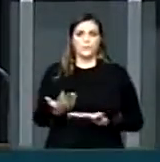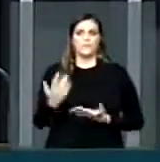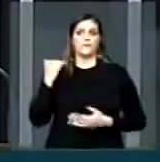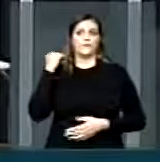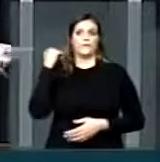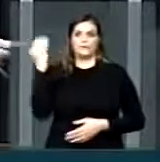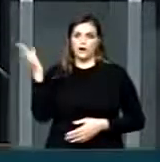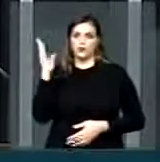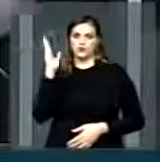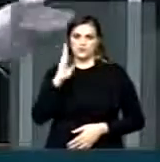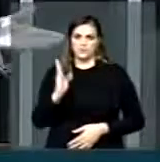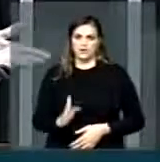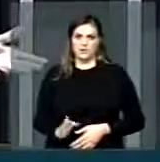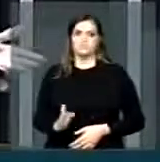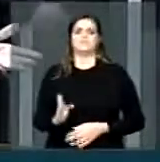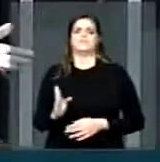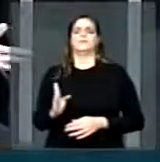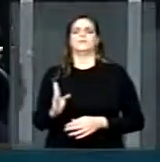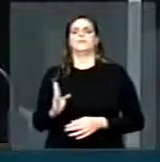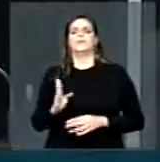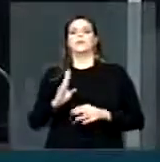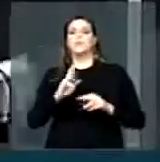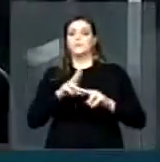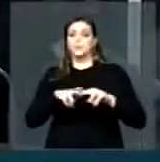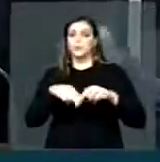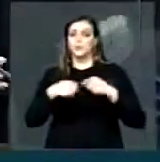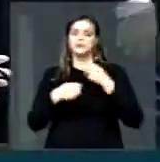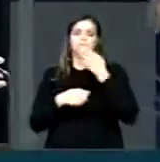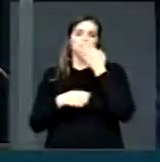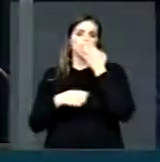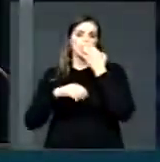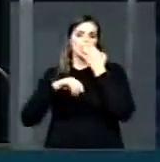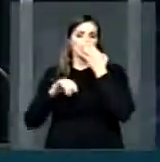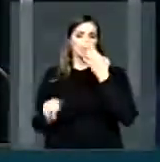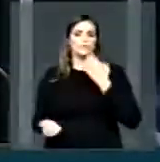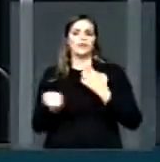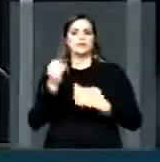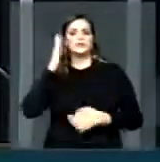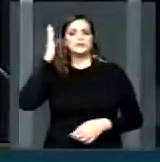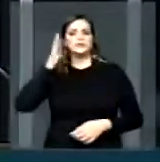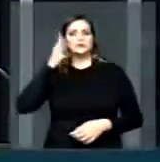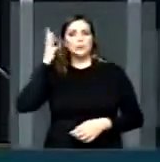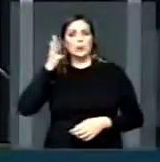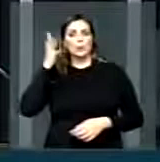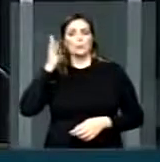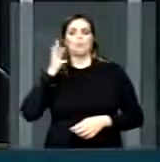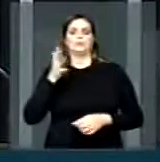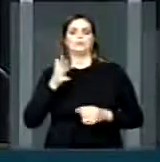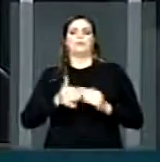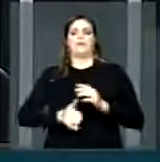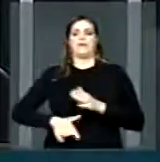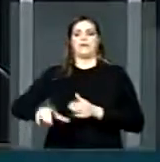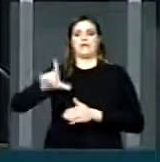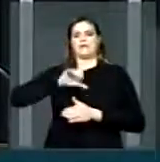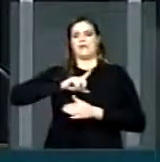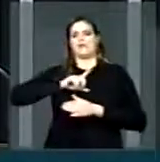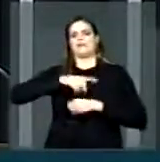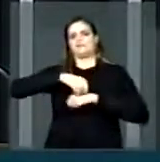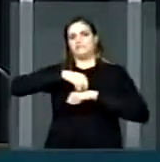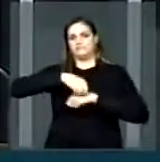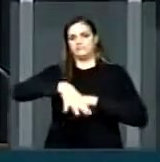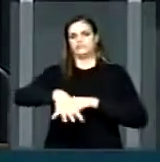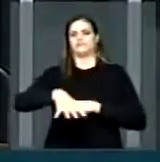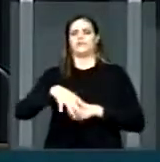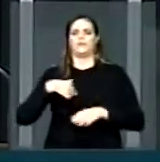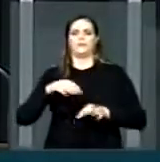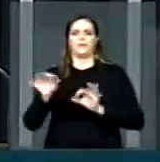já os discursos da semana, porque dizem que o deputado não trabalha e eu trabalho antecipado. Eu já vou preparando os